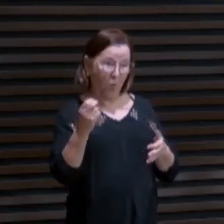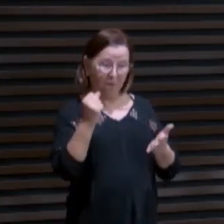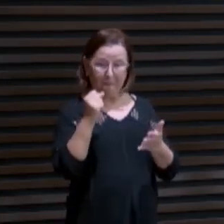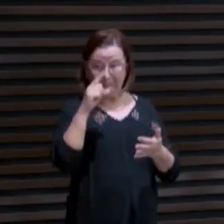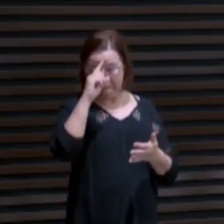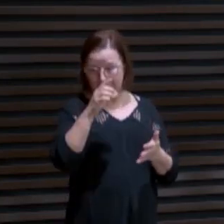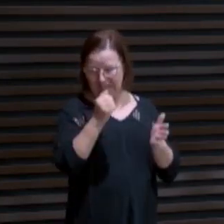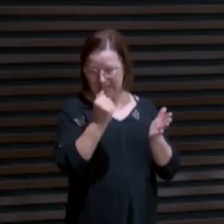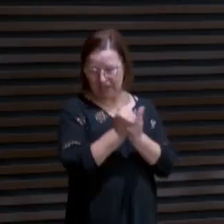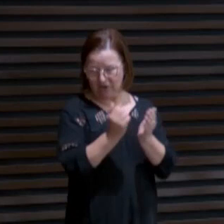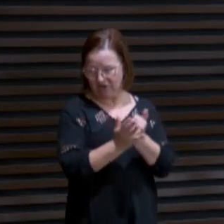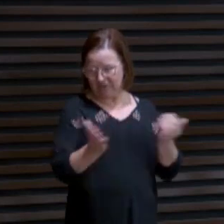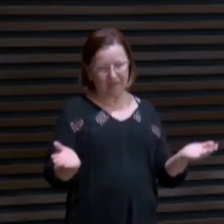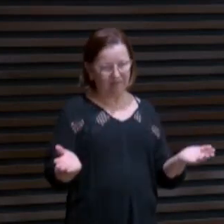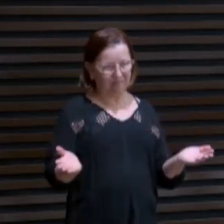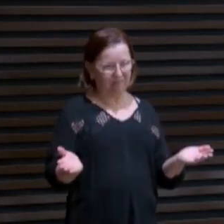Ele ameaça Jesus.